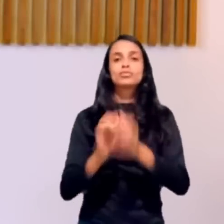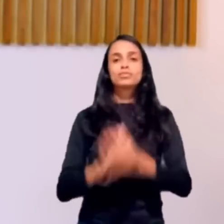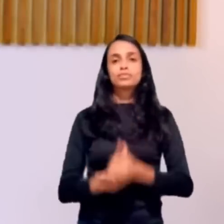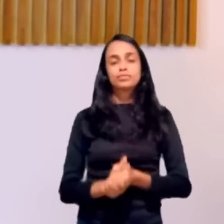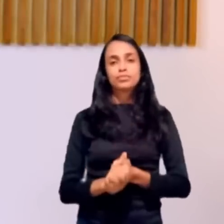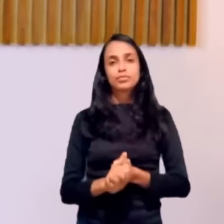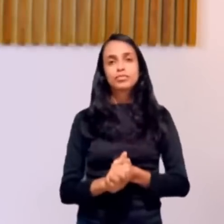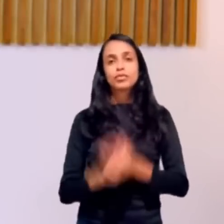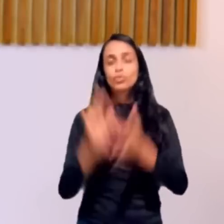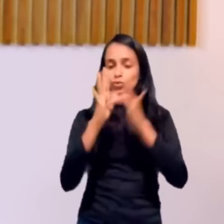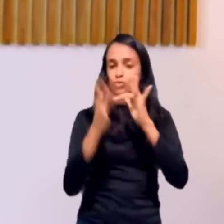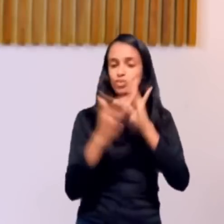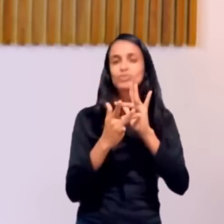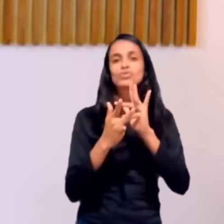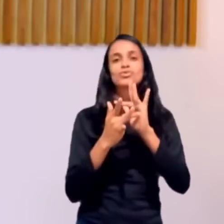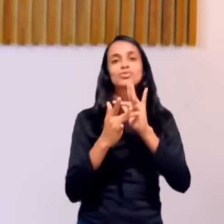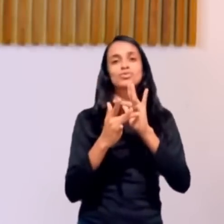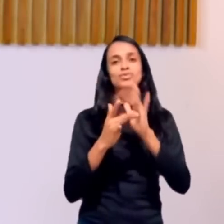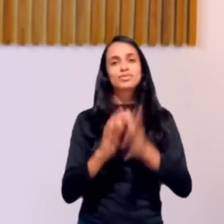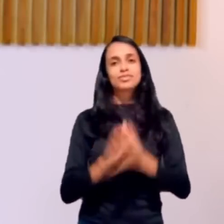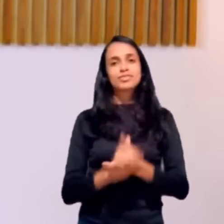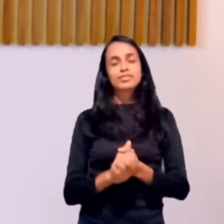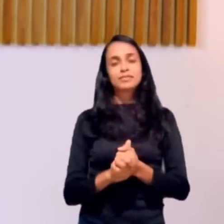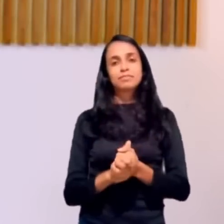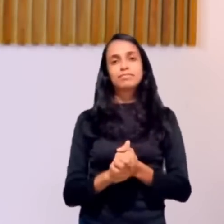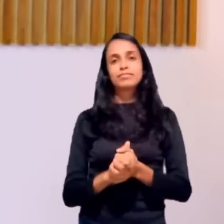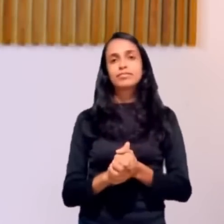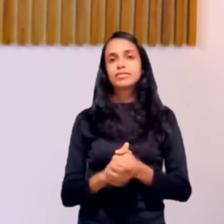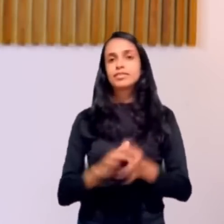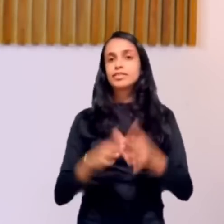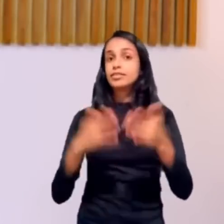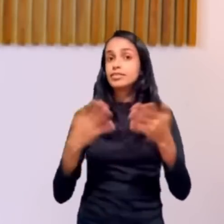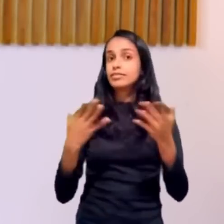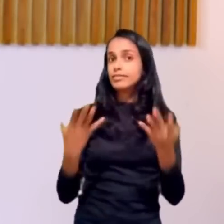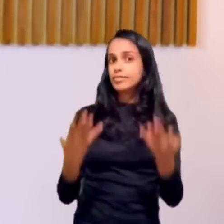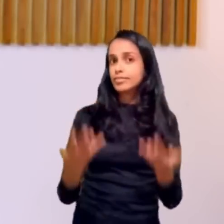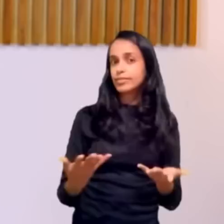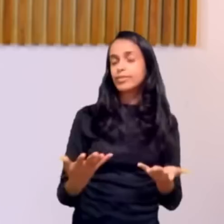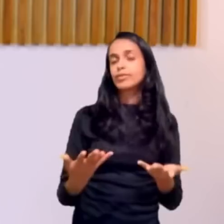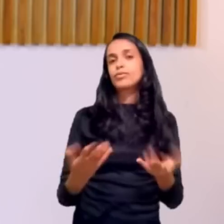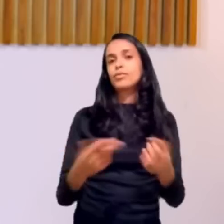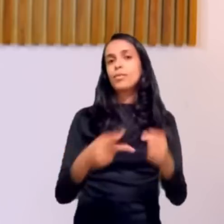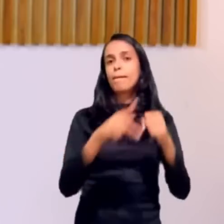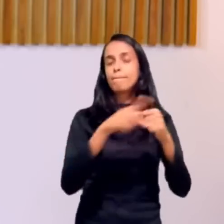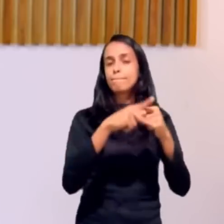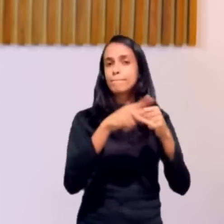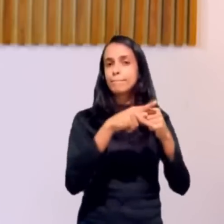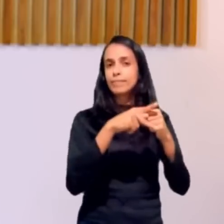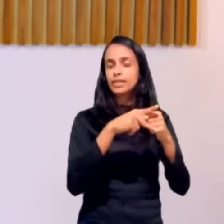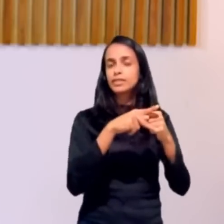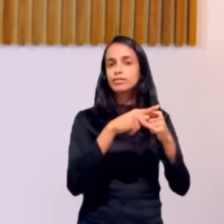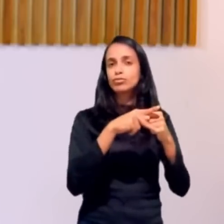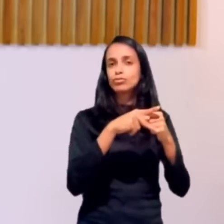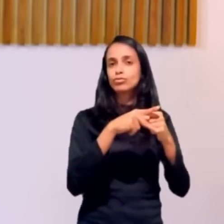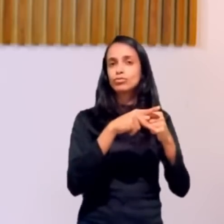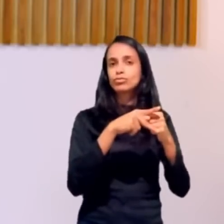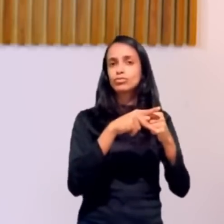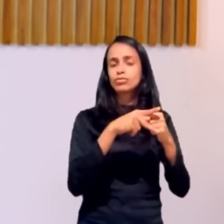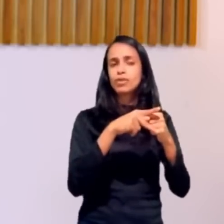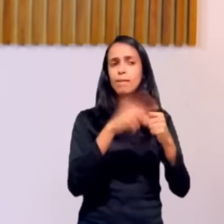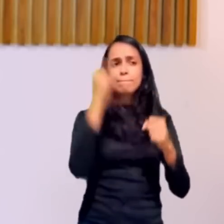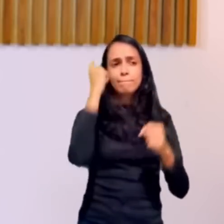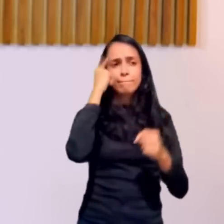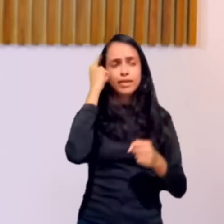essa tarefa era de pouca capacidade para Pedro. Ele não se sentia capaz. Se